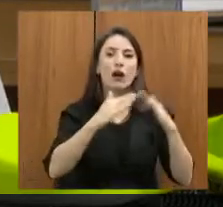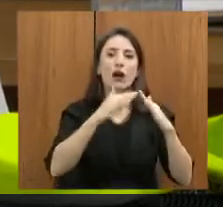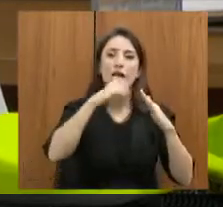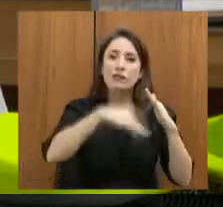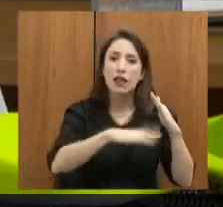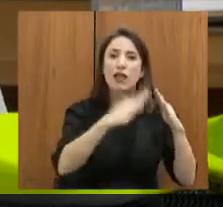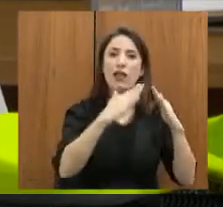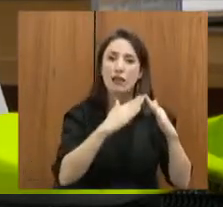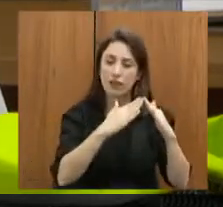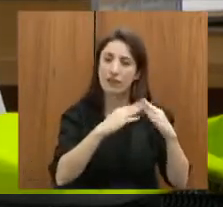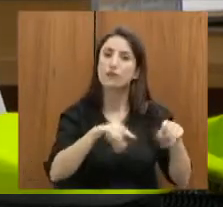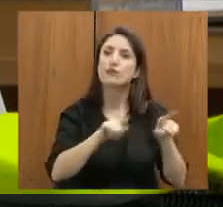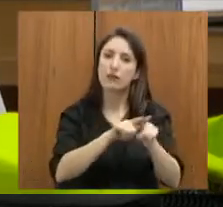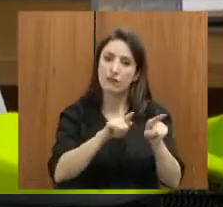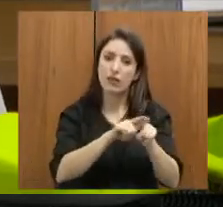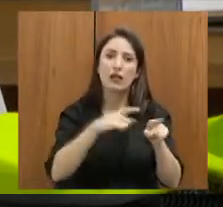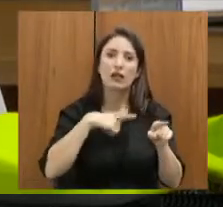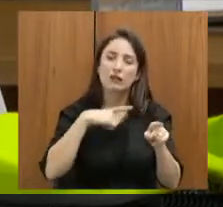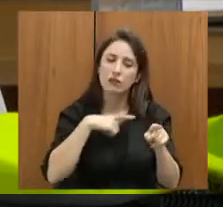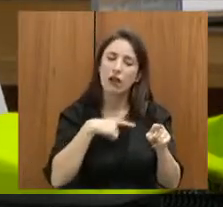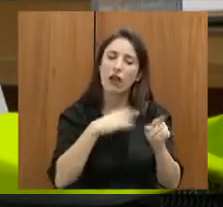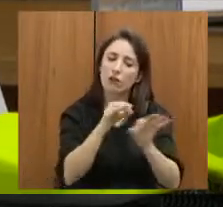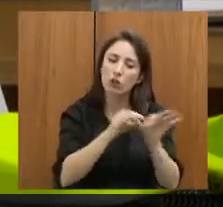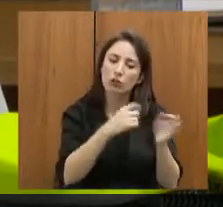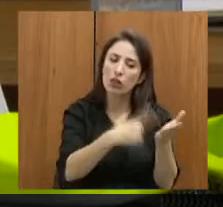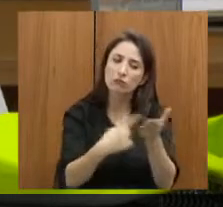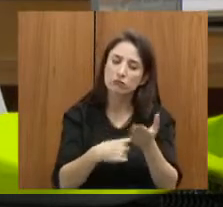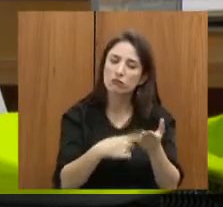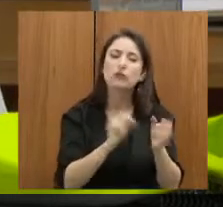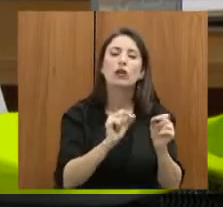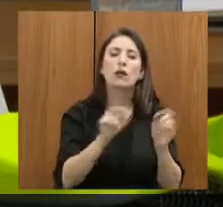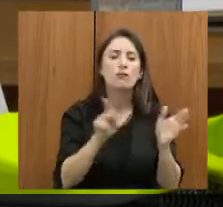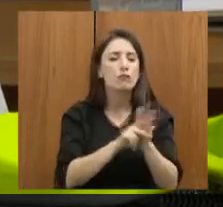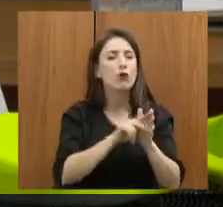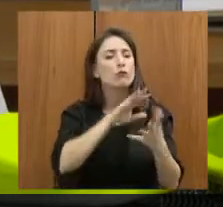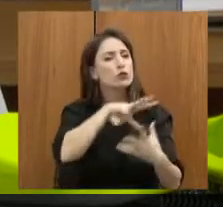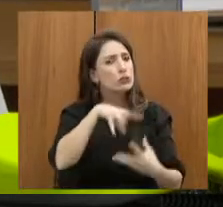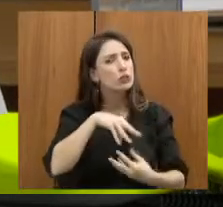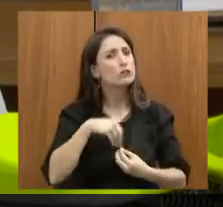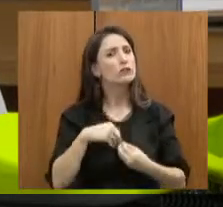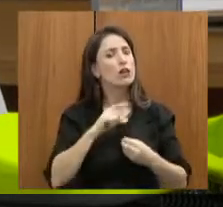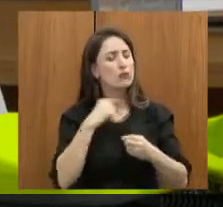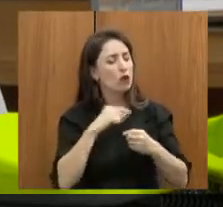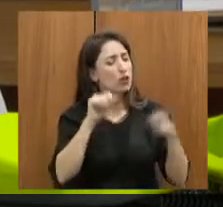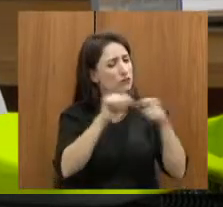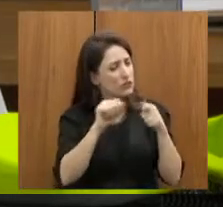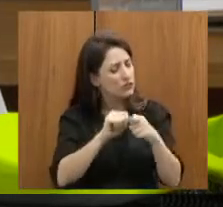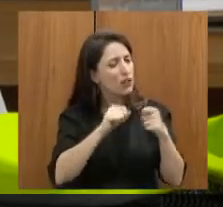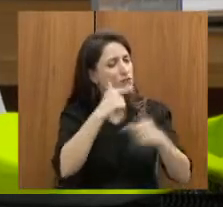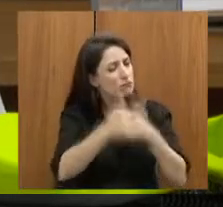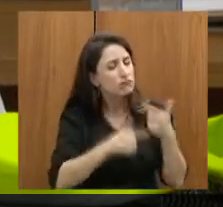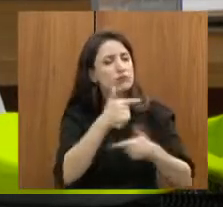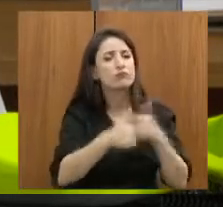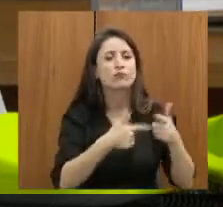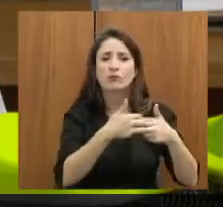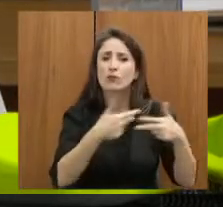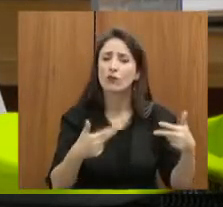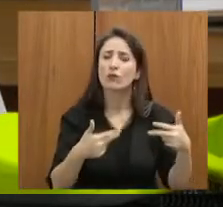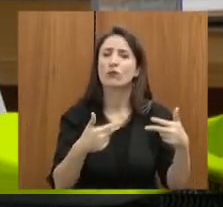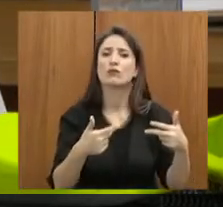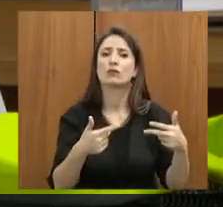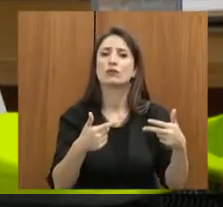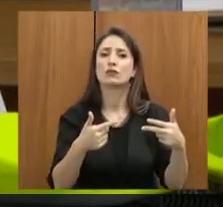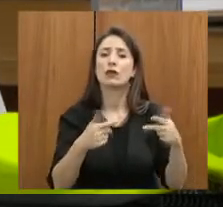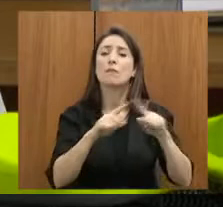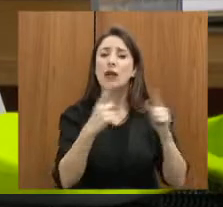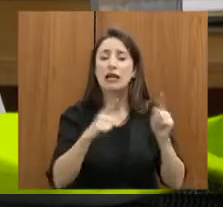coletivos que nos de subjetividades e ações que nos formam e nenhuma dessas